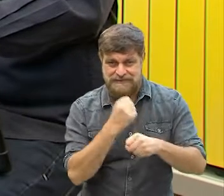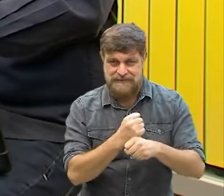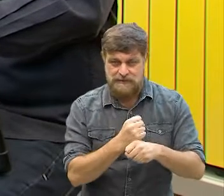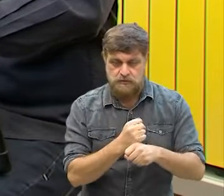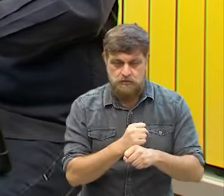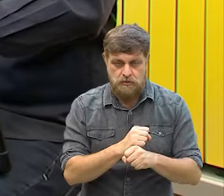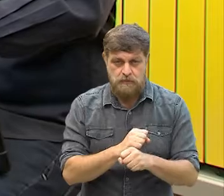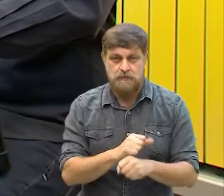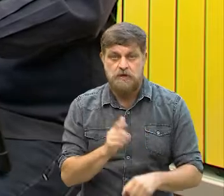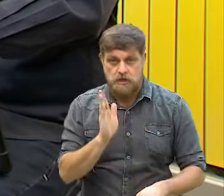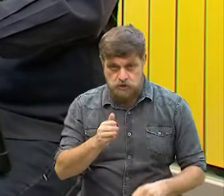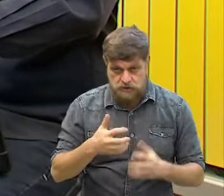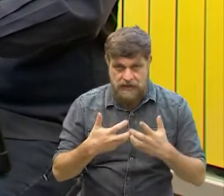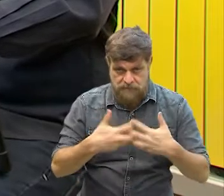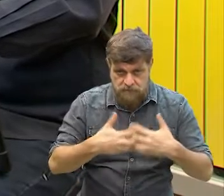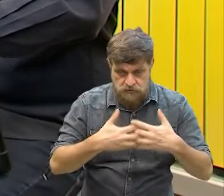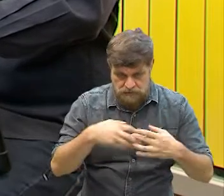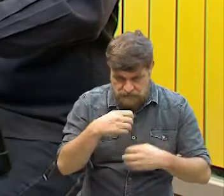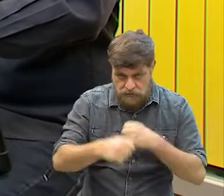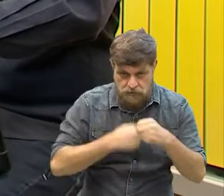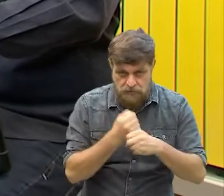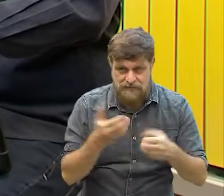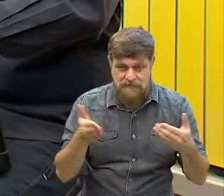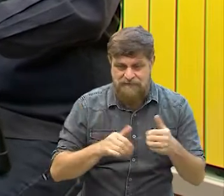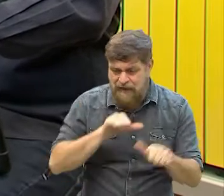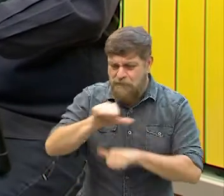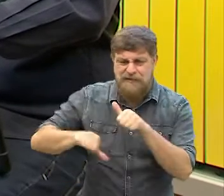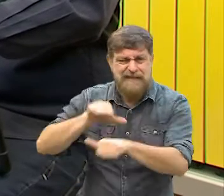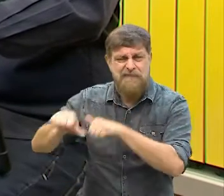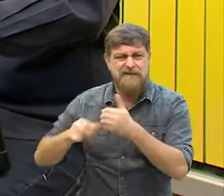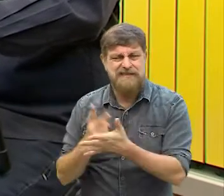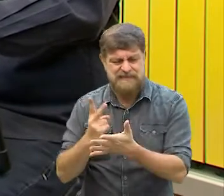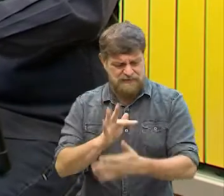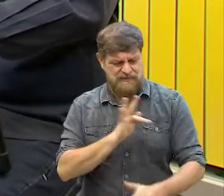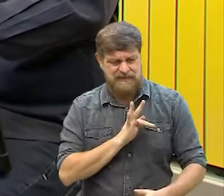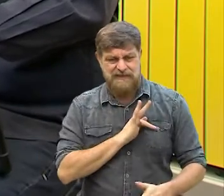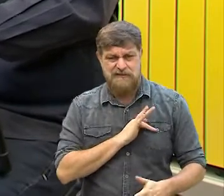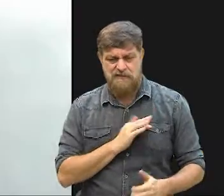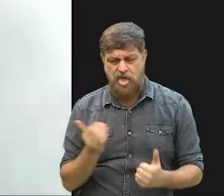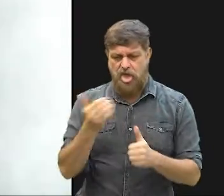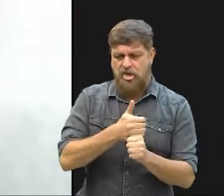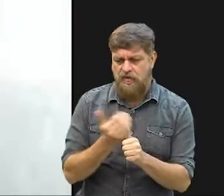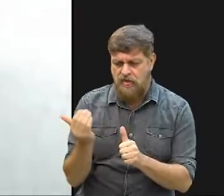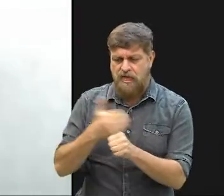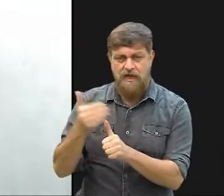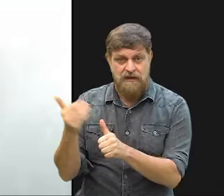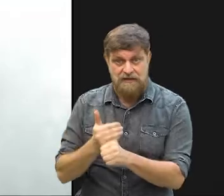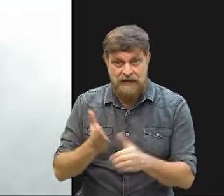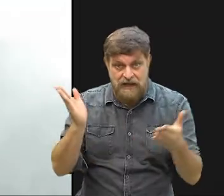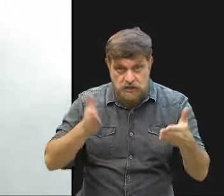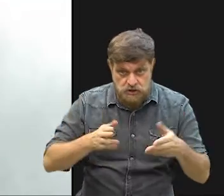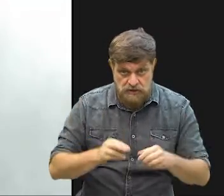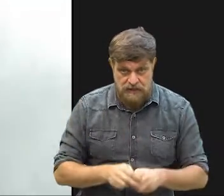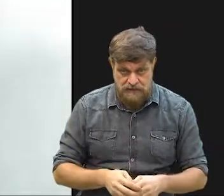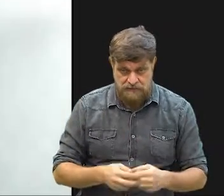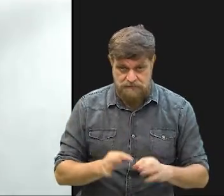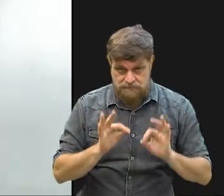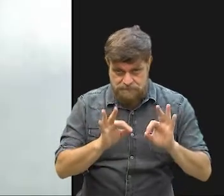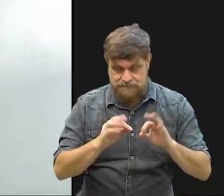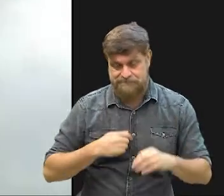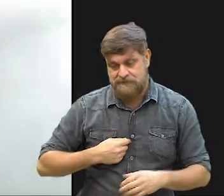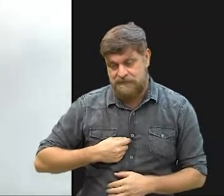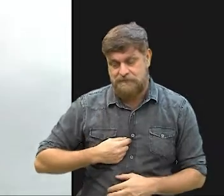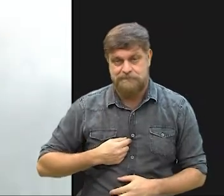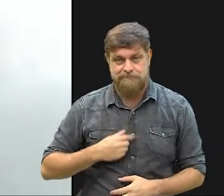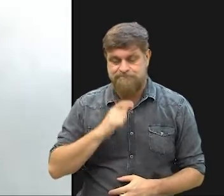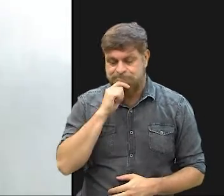2 vezes de treinador no ano. Já está valendo para esse ano. A gente vê uma dança das cadeiras aí muito grande de treinador, né? Já tá valendo, né? Então, estou um pouco